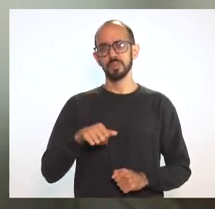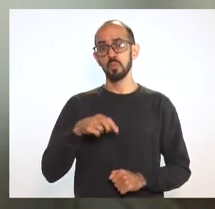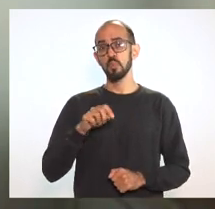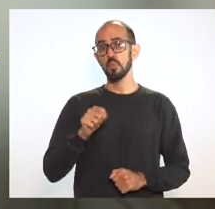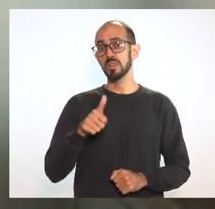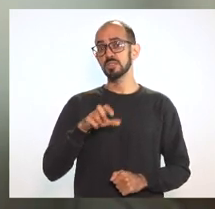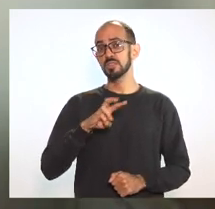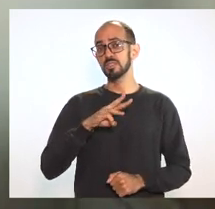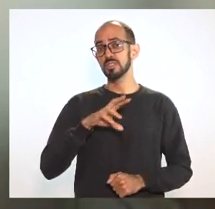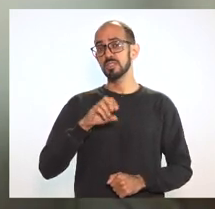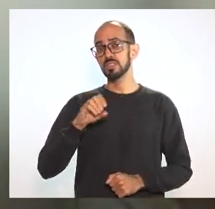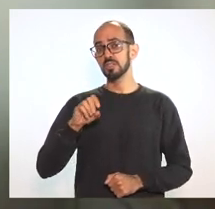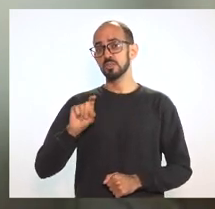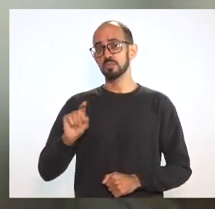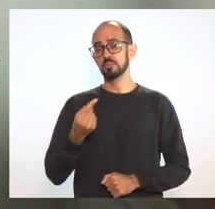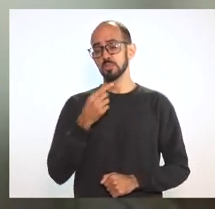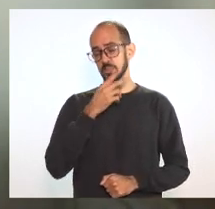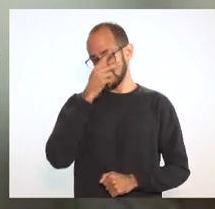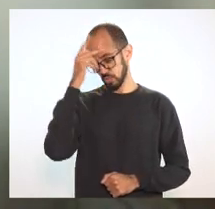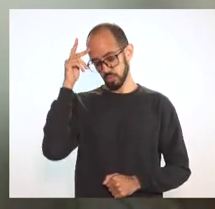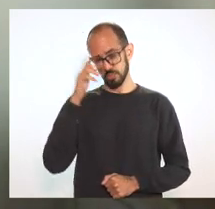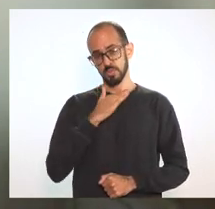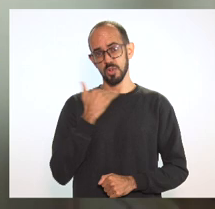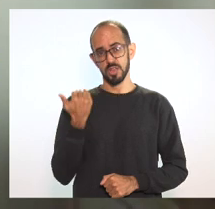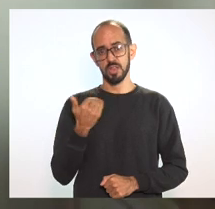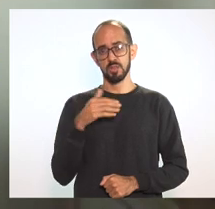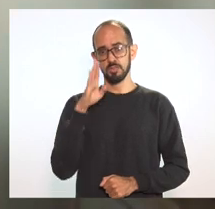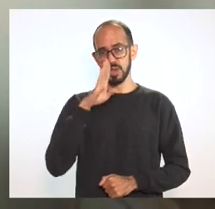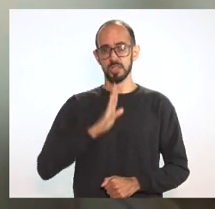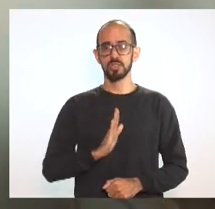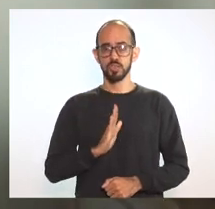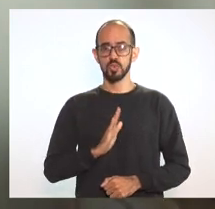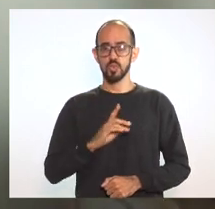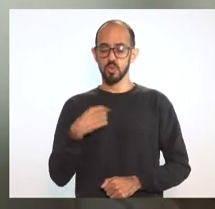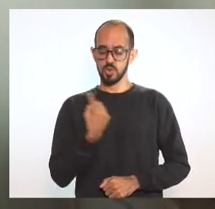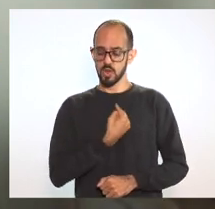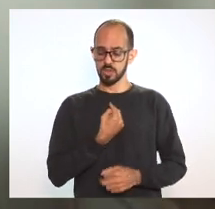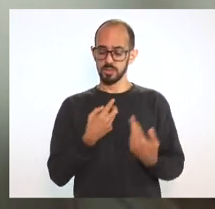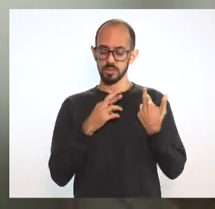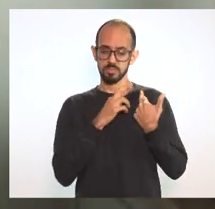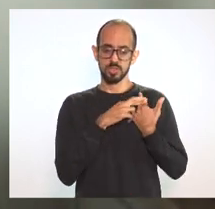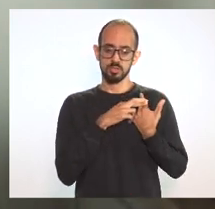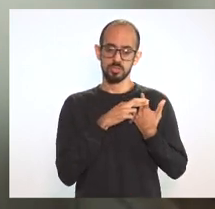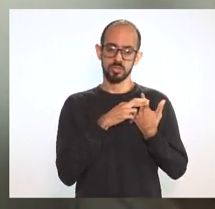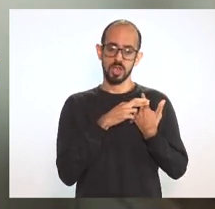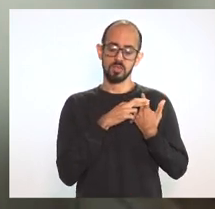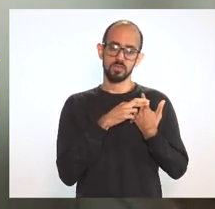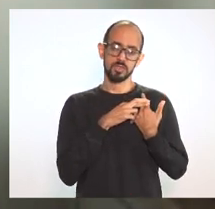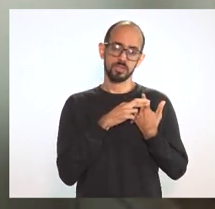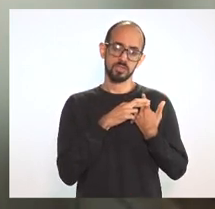Quase 300 mil óbitos no Brasil. Nós estamos sendo responsáveis por